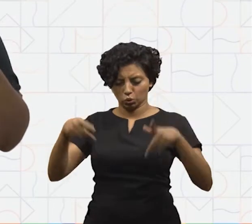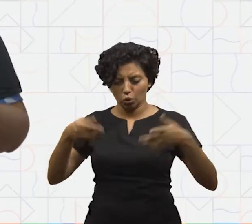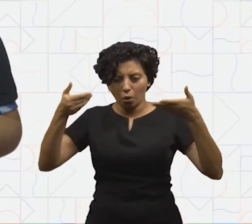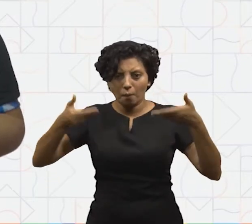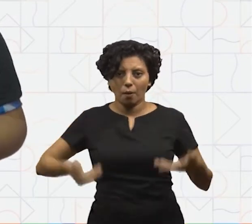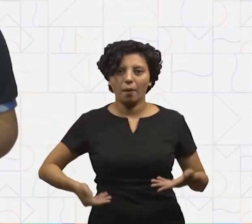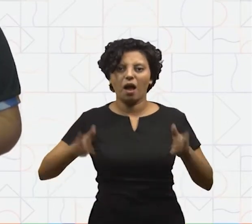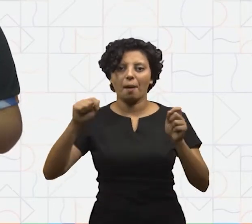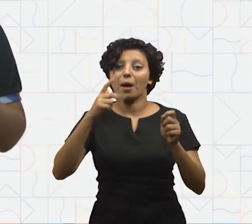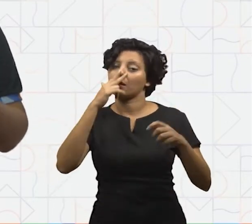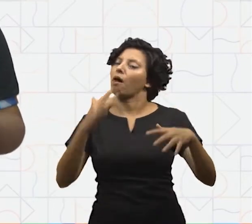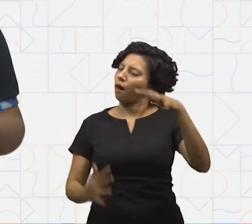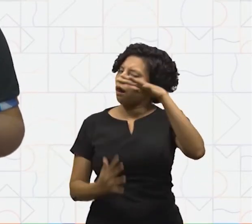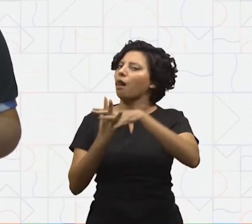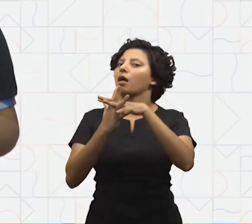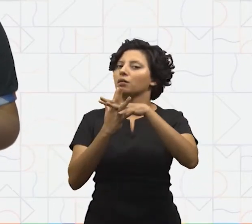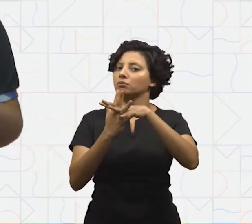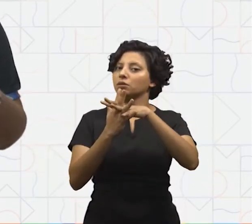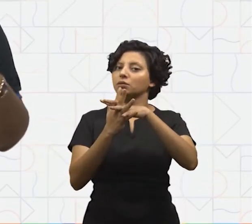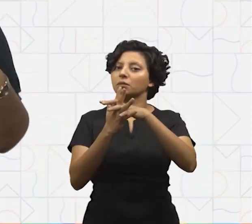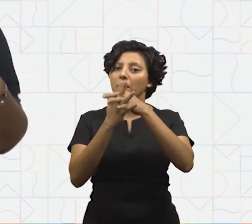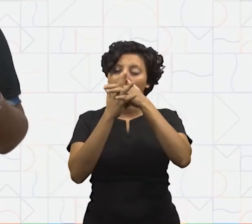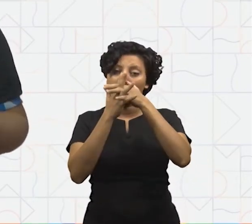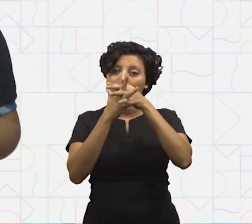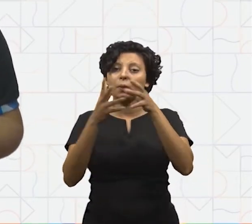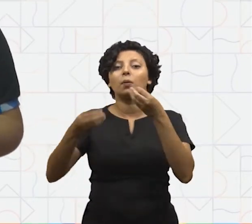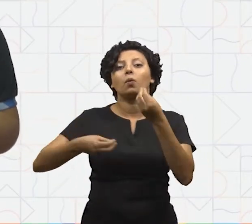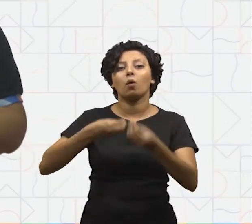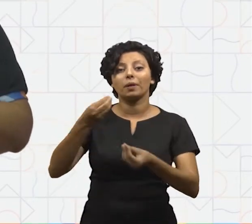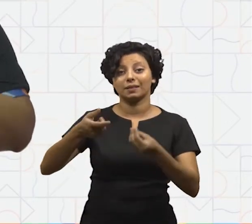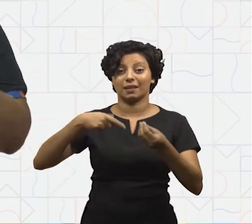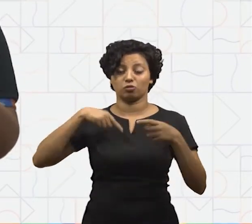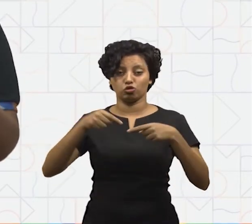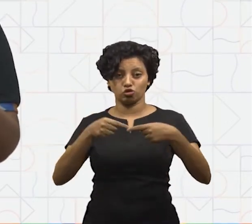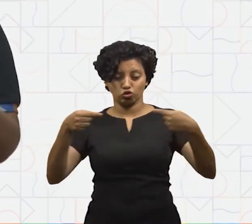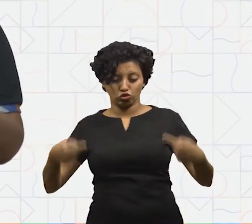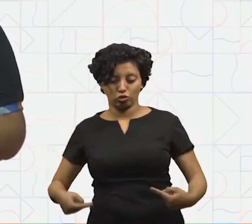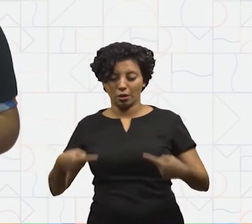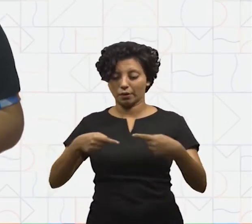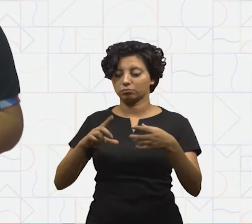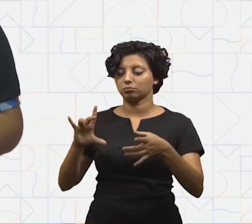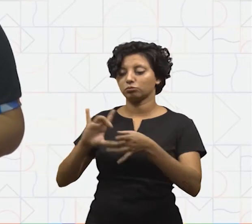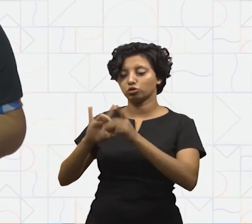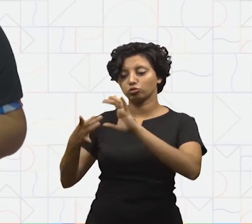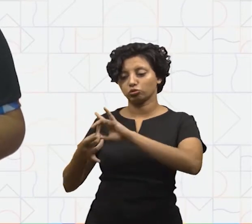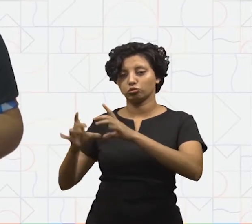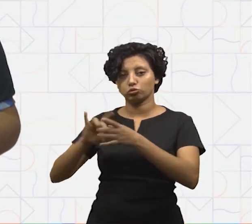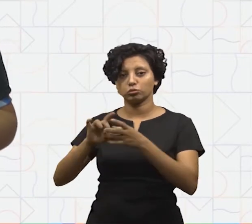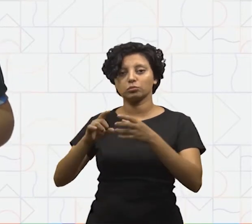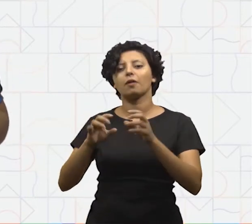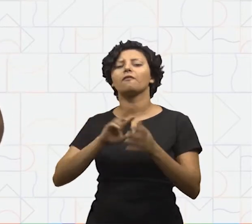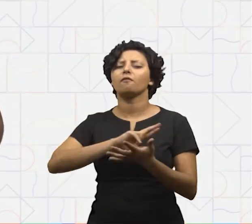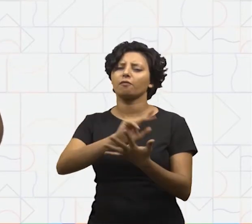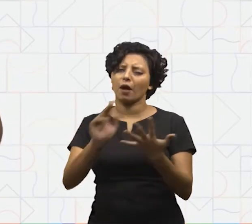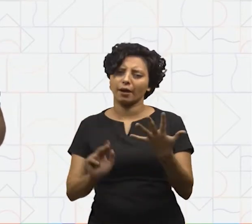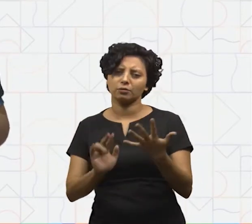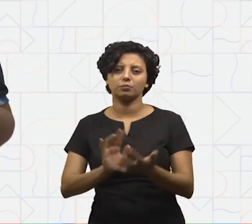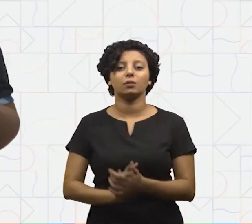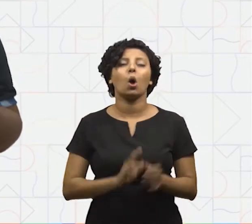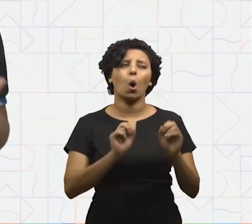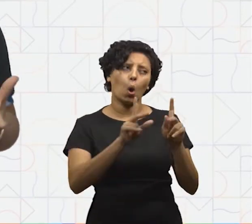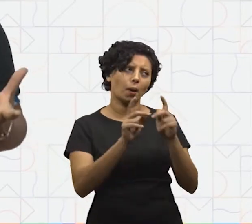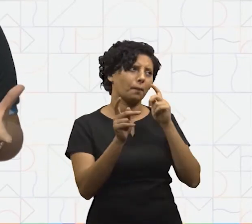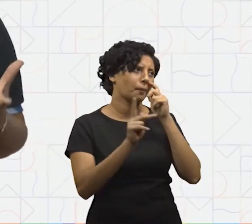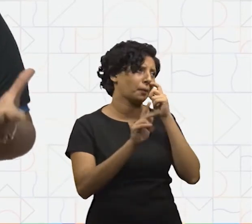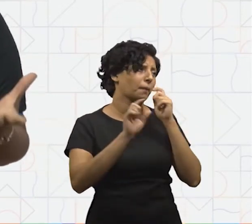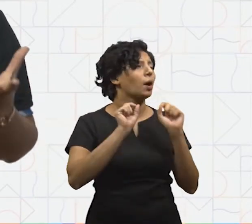extremamente complexo e funciona graças a sistemas que trabalham juntos. Ok, professora, mas